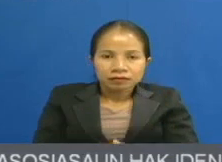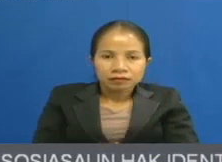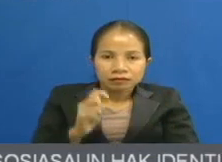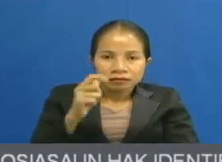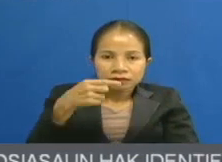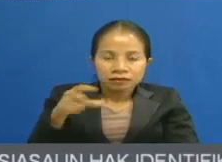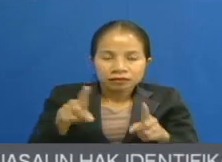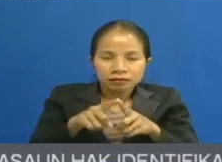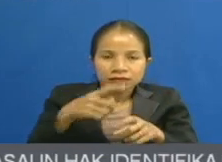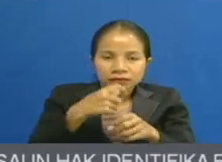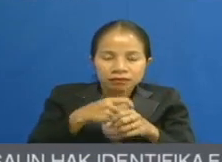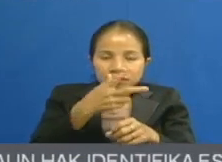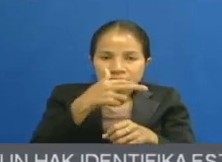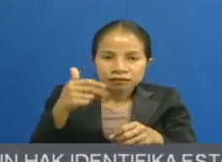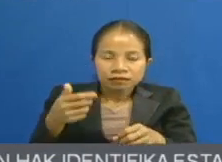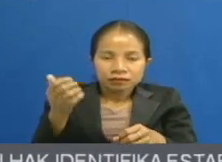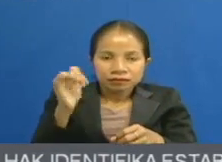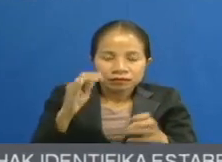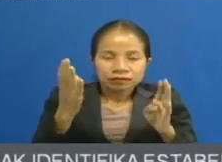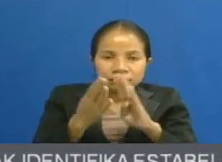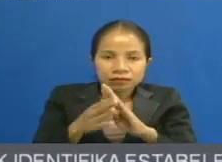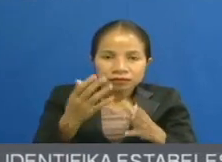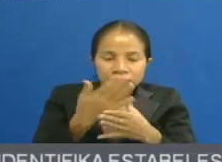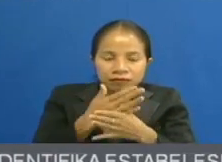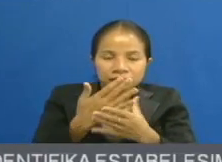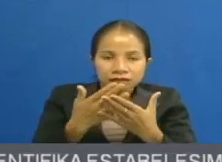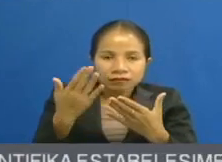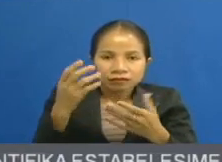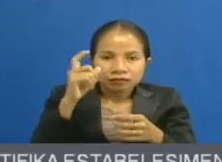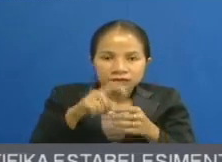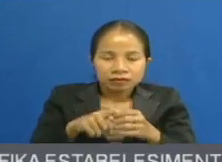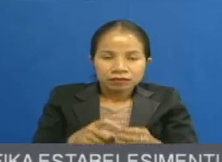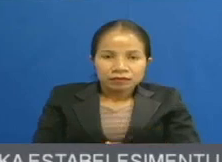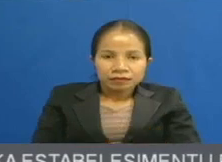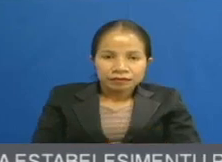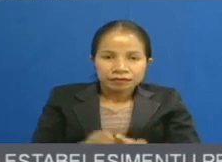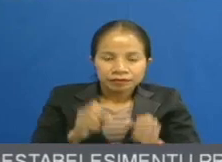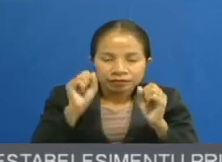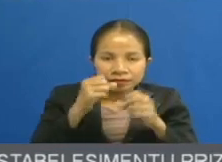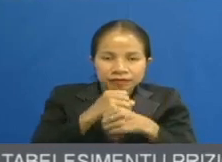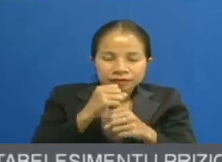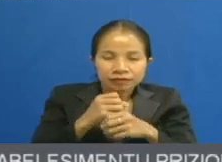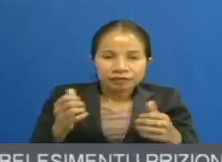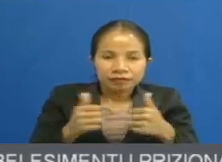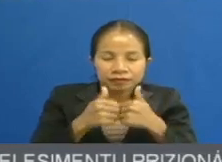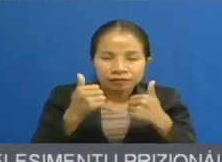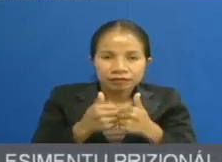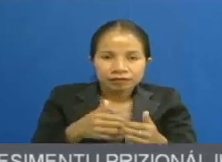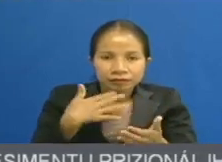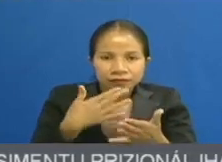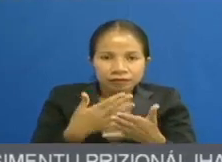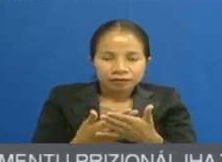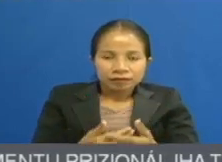pertamina Indonésia. Sira mos sai distribuidor. Para atunune bele halo competição nebe competitivo